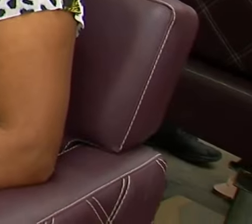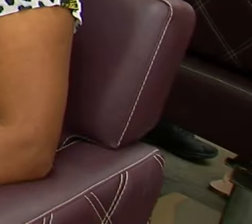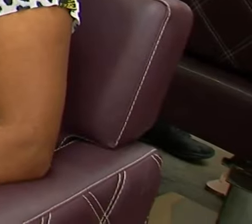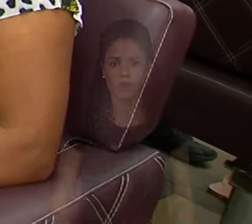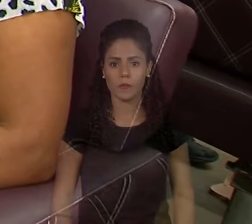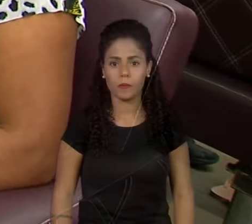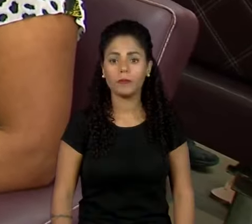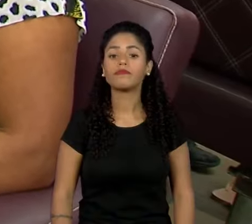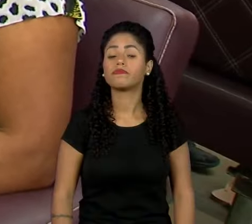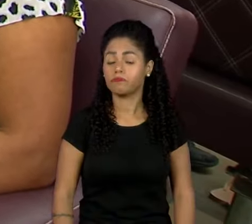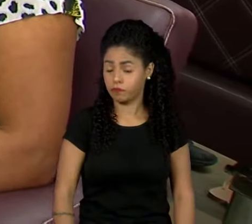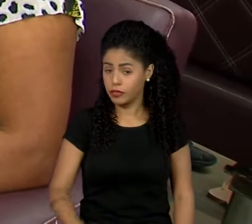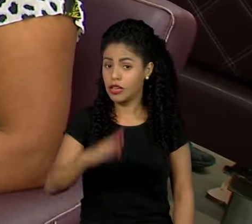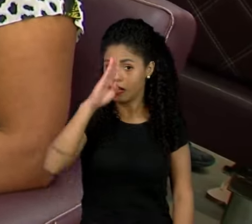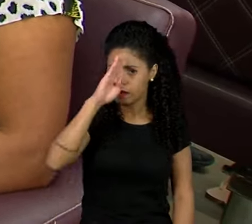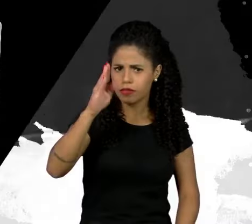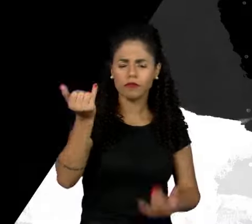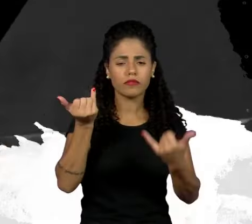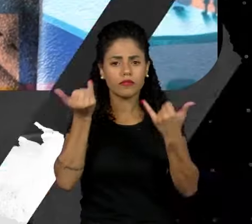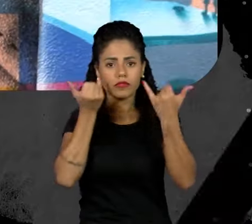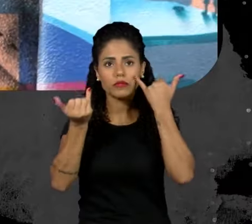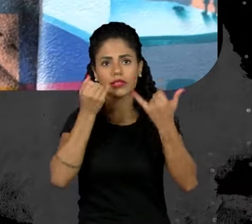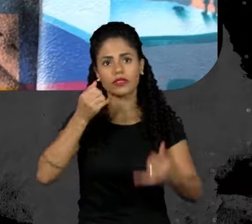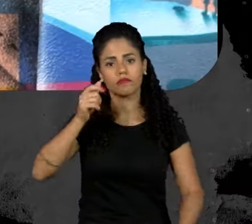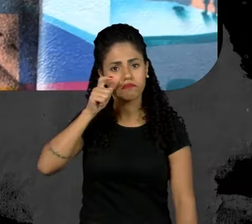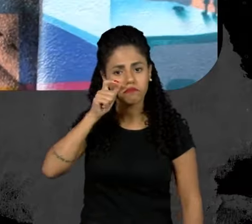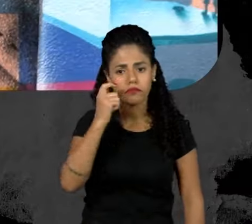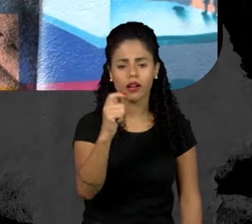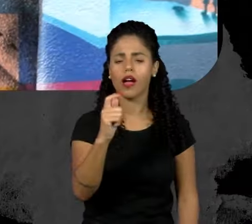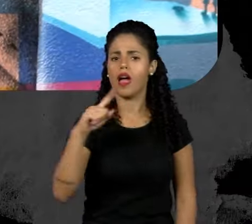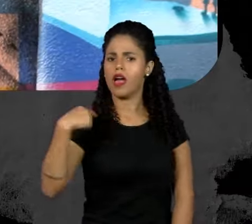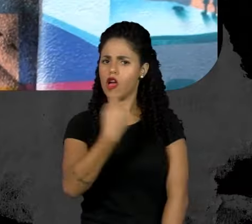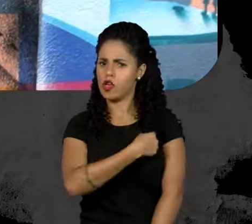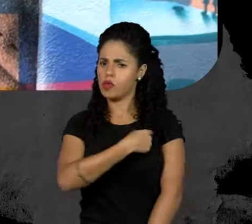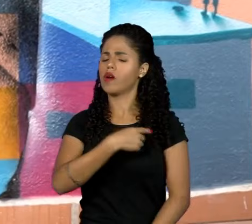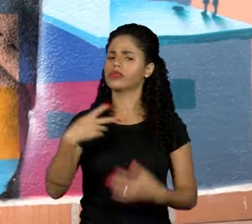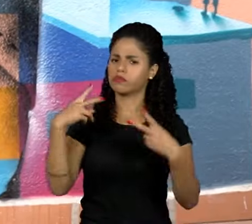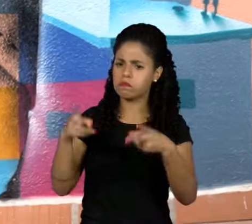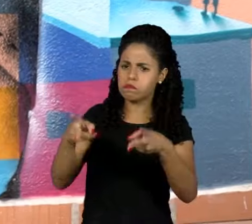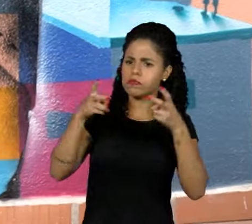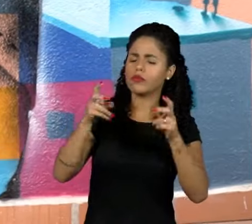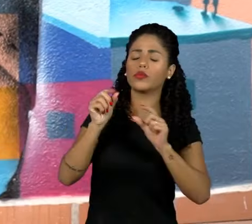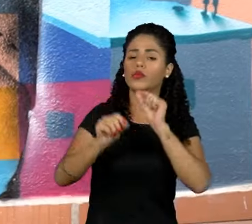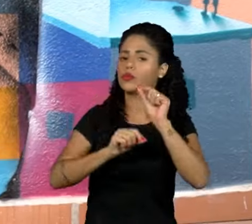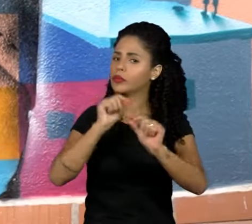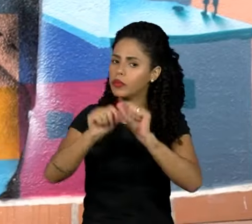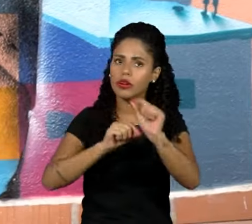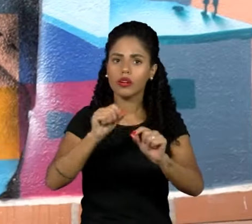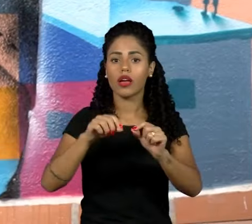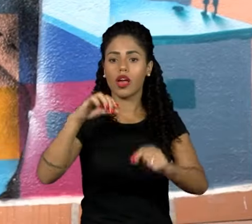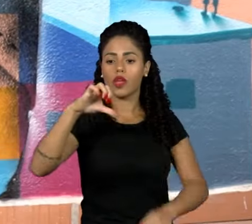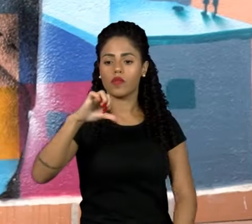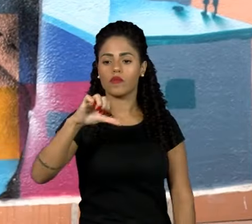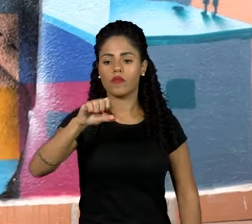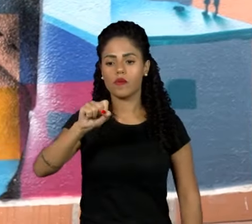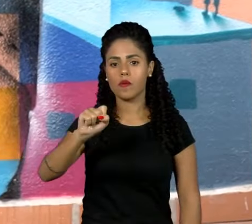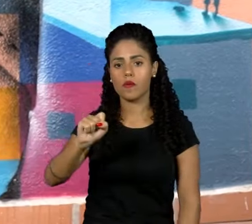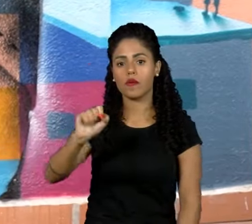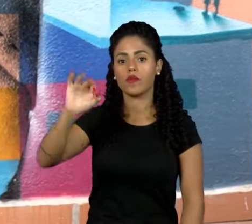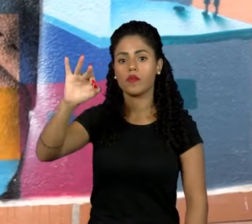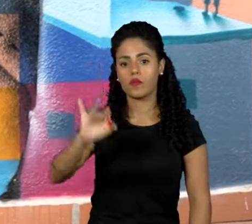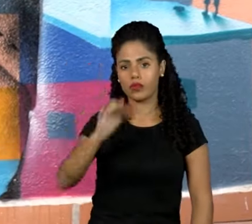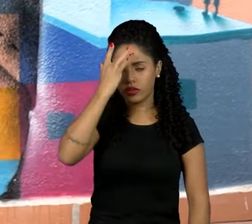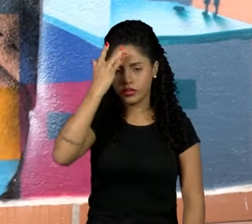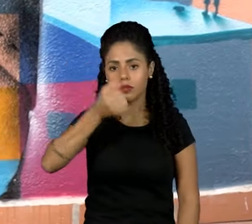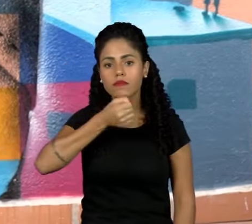O principal dado que a gente ficou super interessado e que chamou muito a nossa atenção é que 98% dos pesquisados